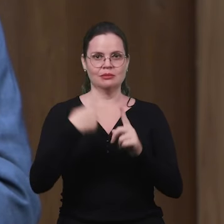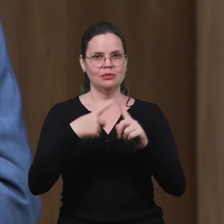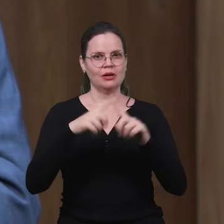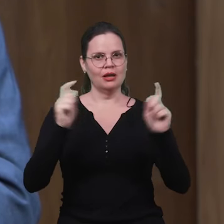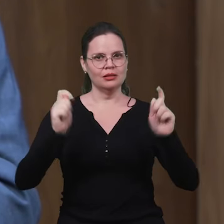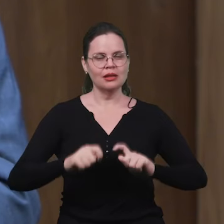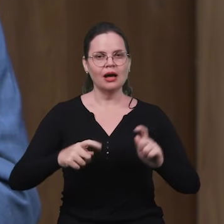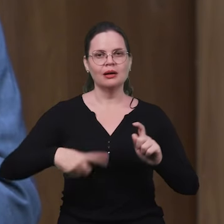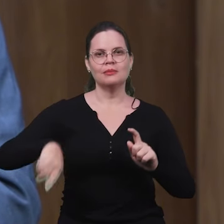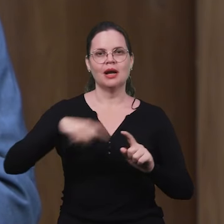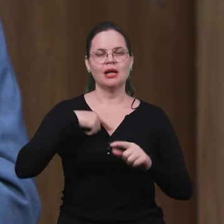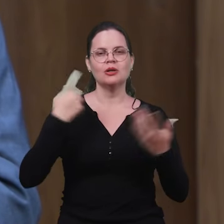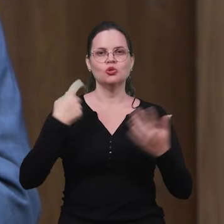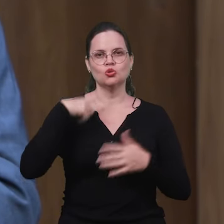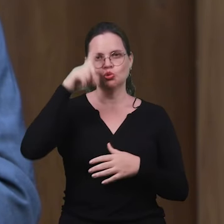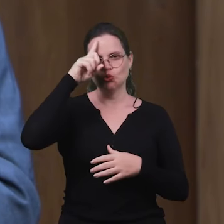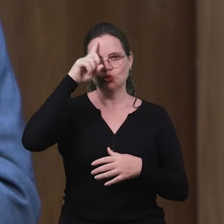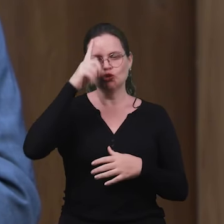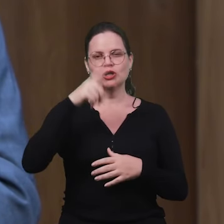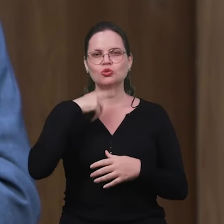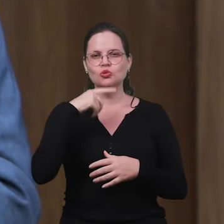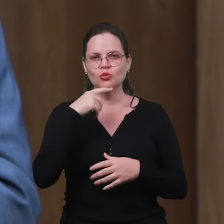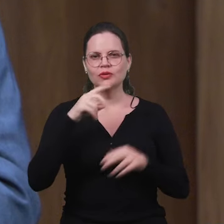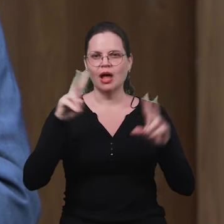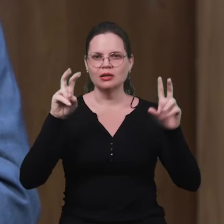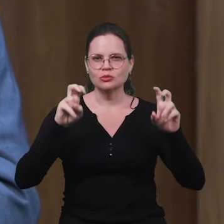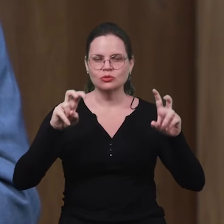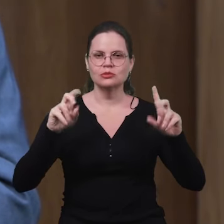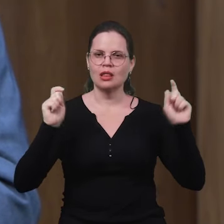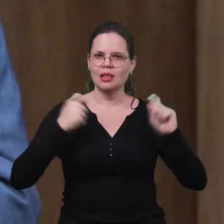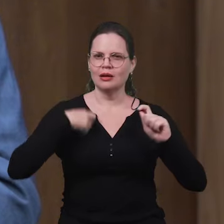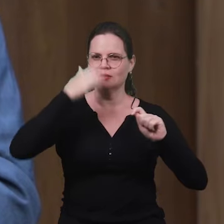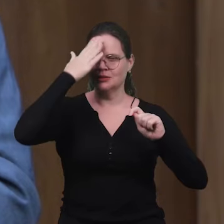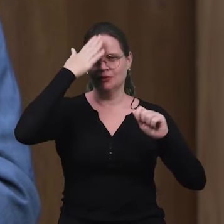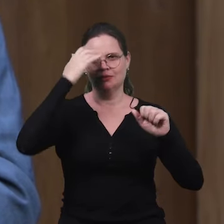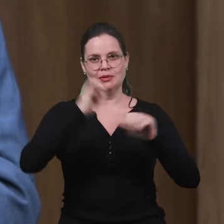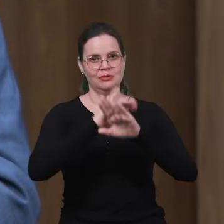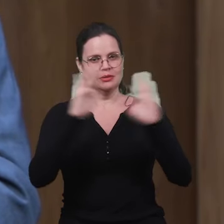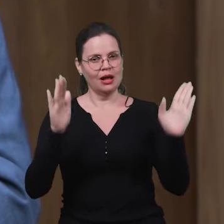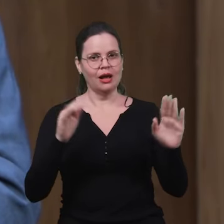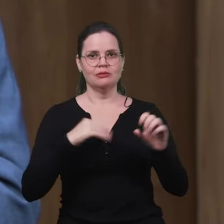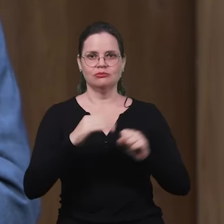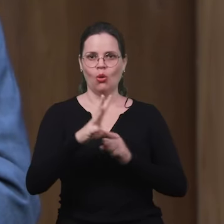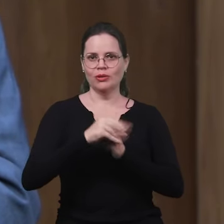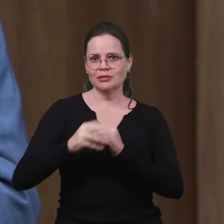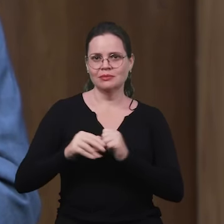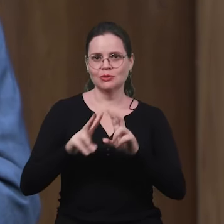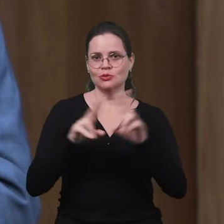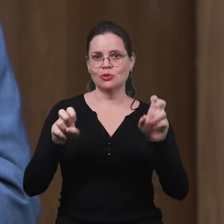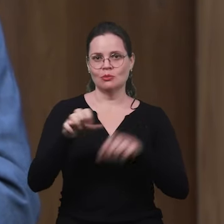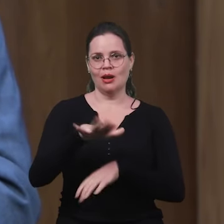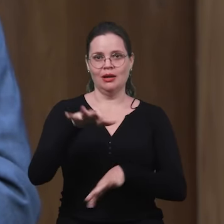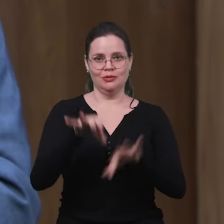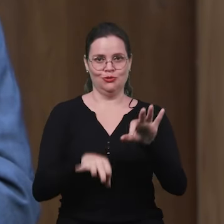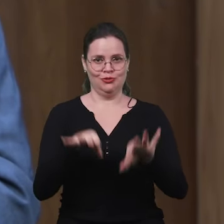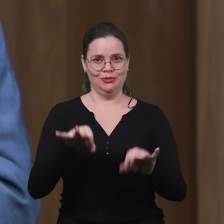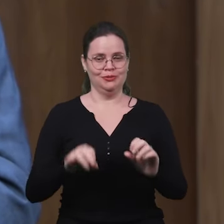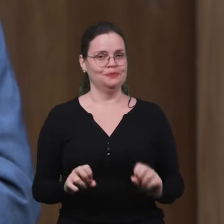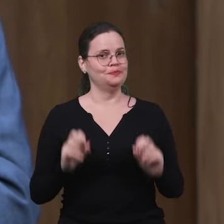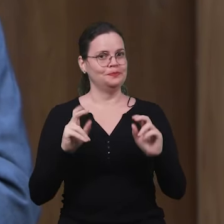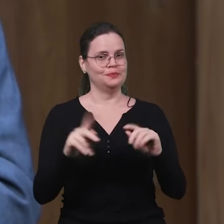que possamos, a cada dia tirar dúvidas, adquirirmos mais conhecimentos acerca daquilo que é o direito.